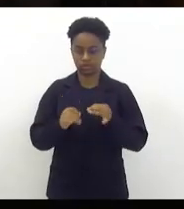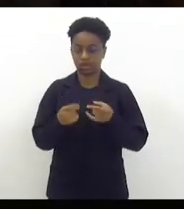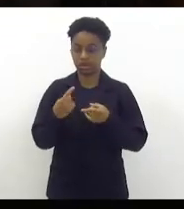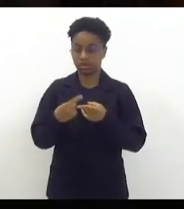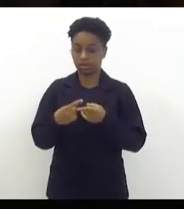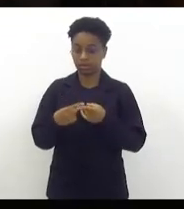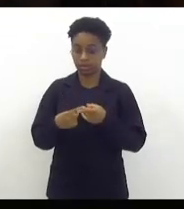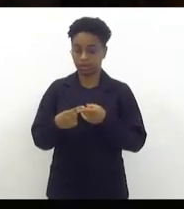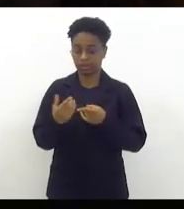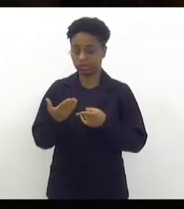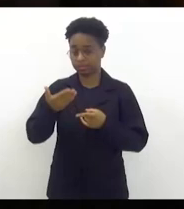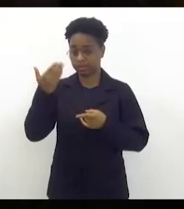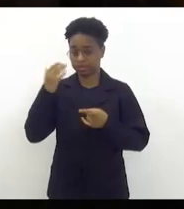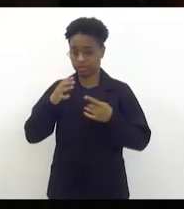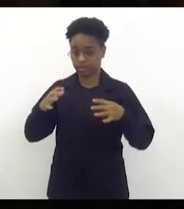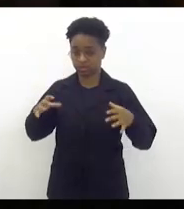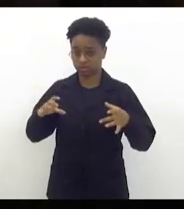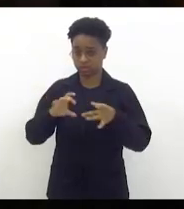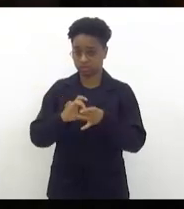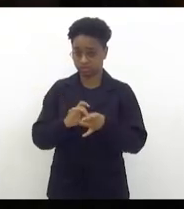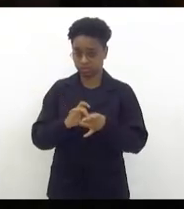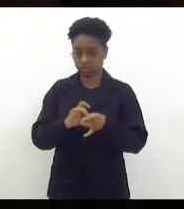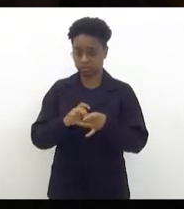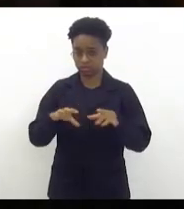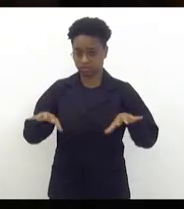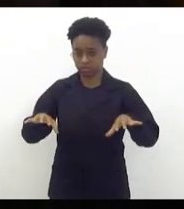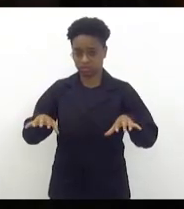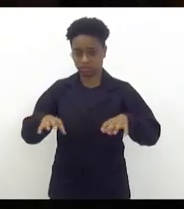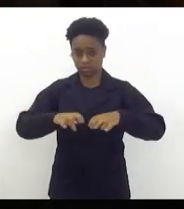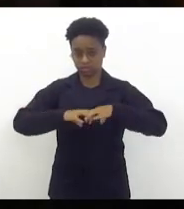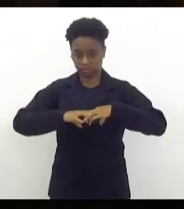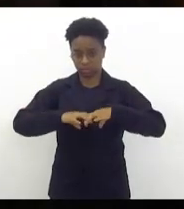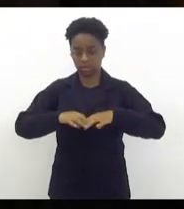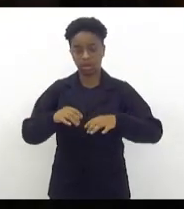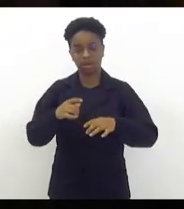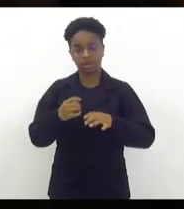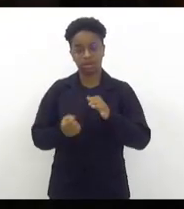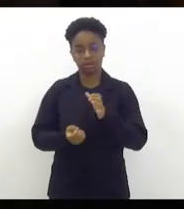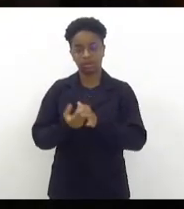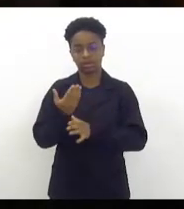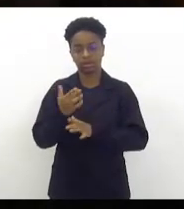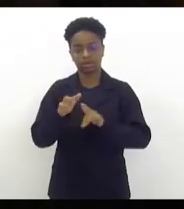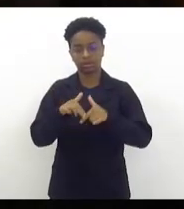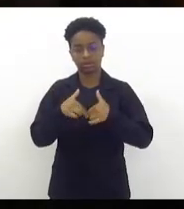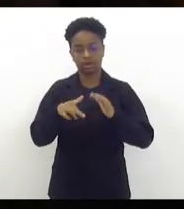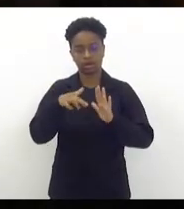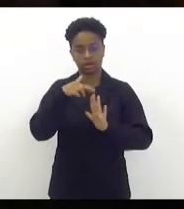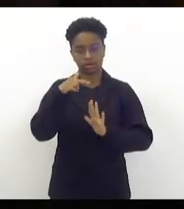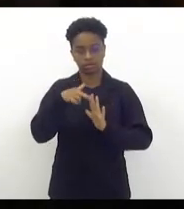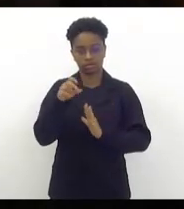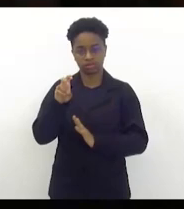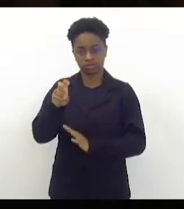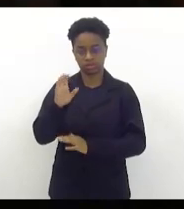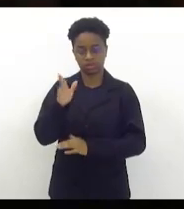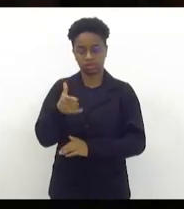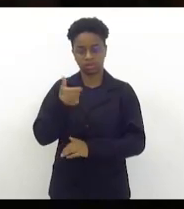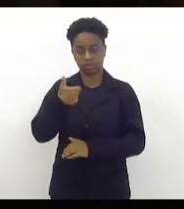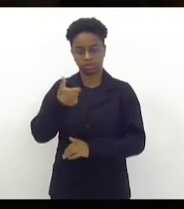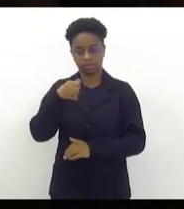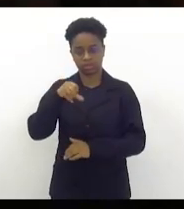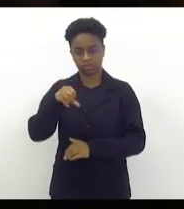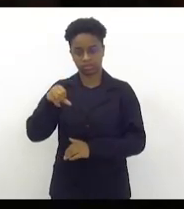a fusão, que está instituído pela Resolução 5 de